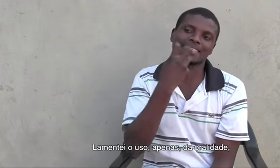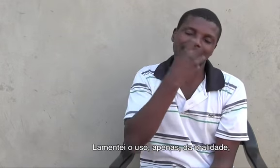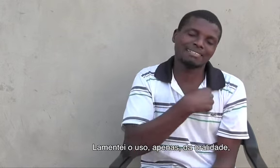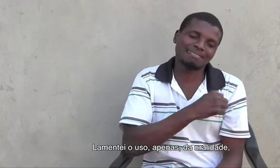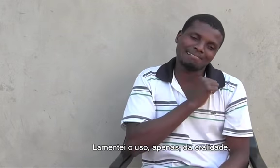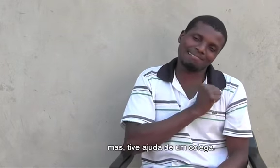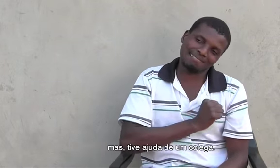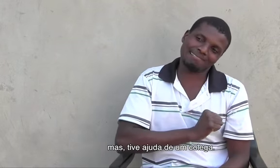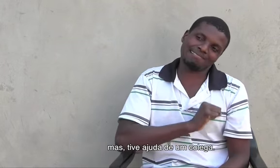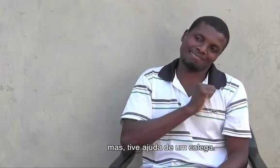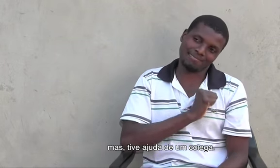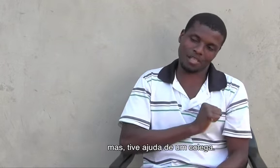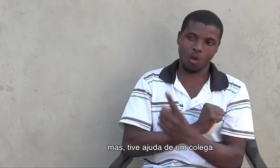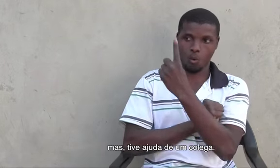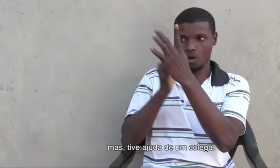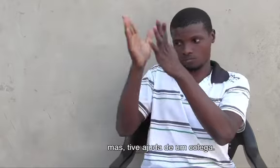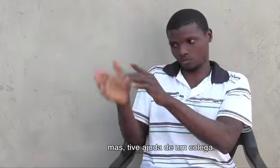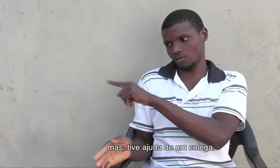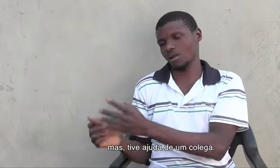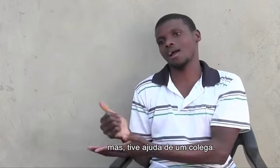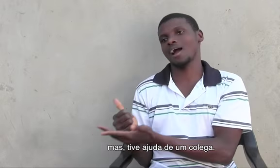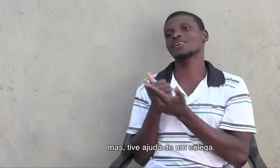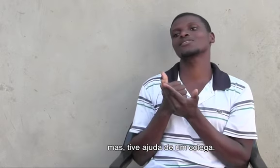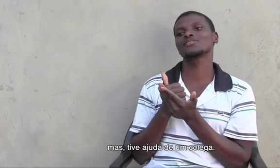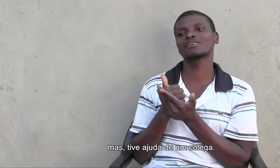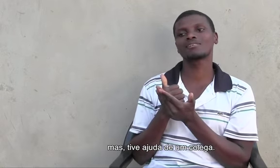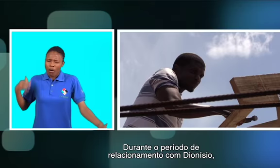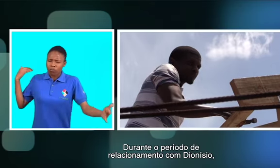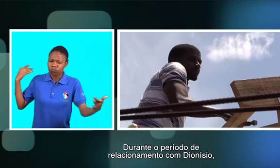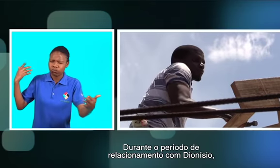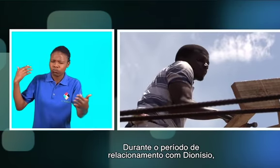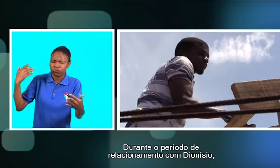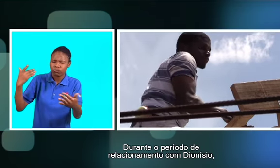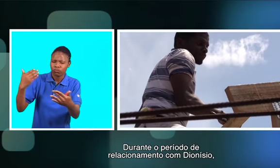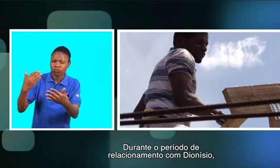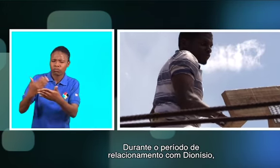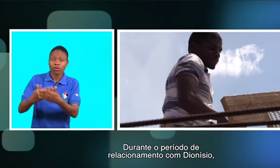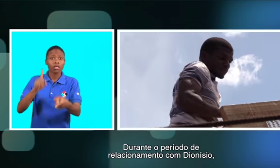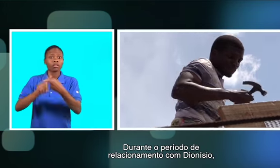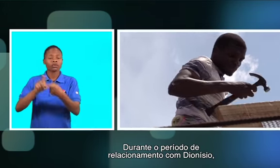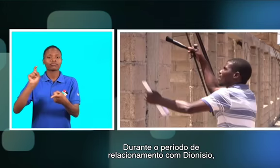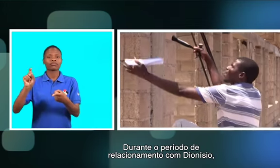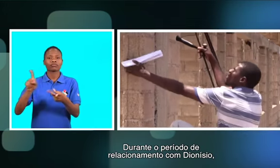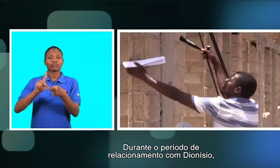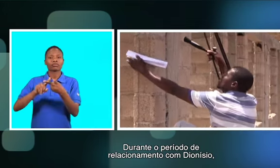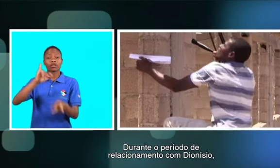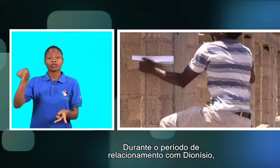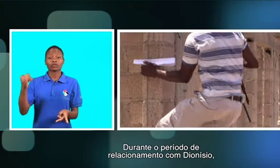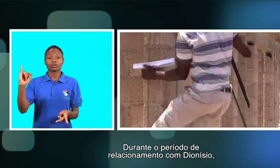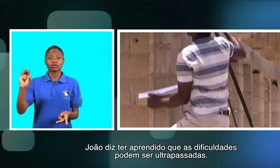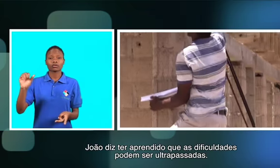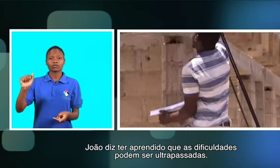oralidade, mas tive a ajuda de um colega. Durante um período de relacionamento com